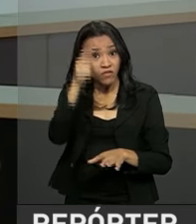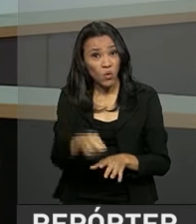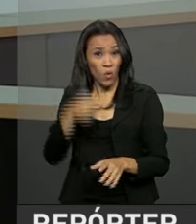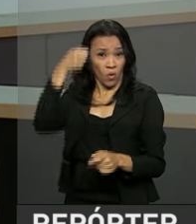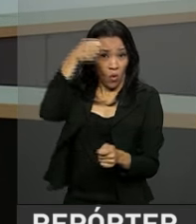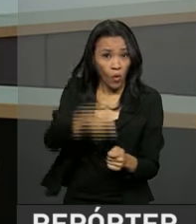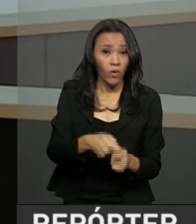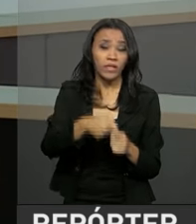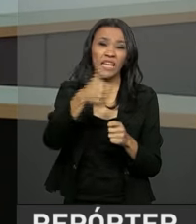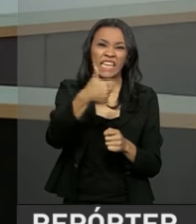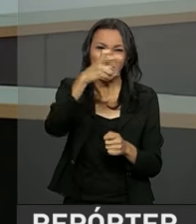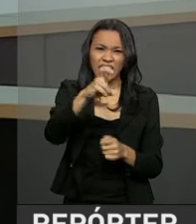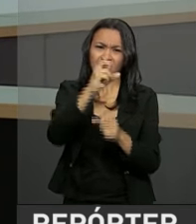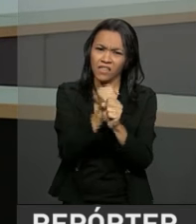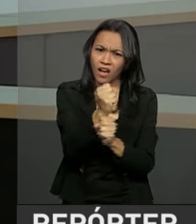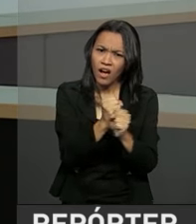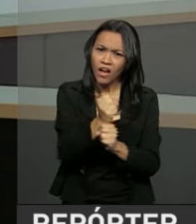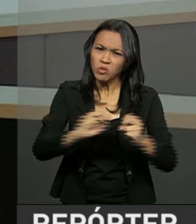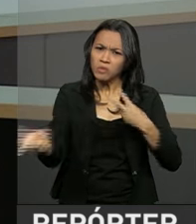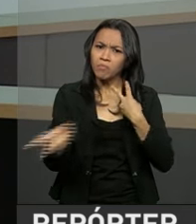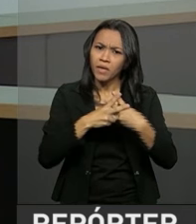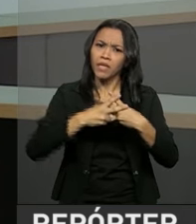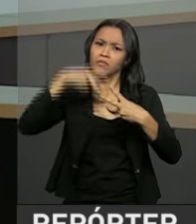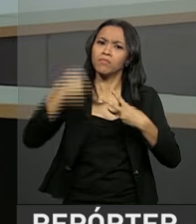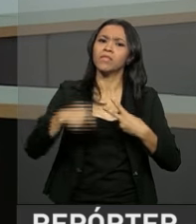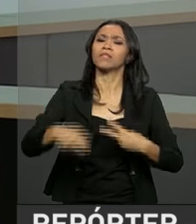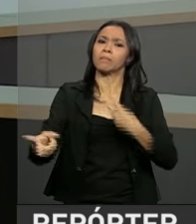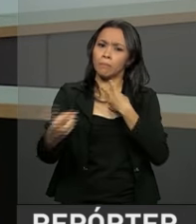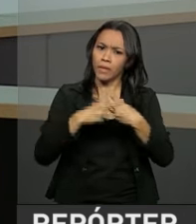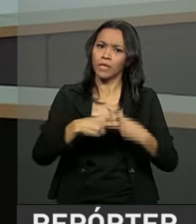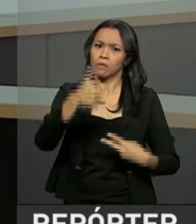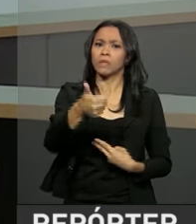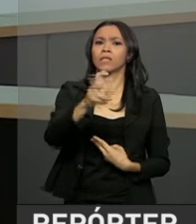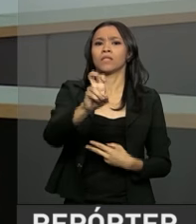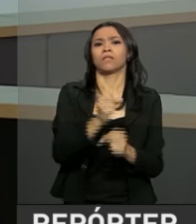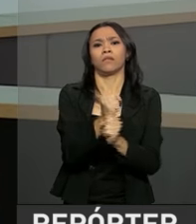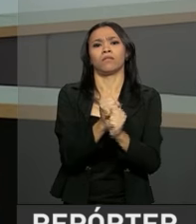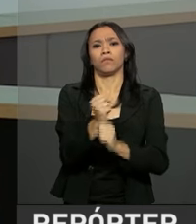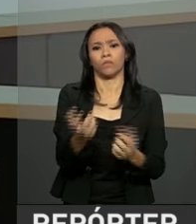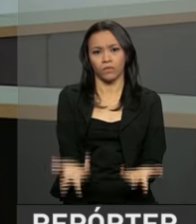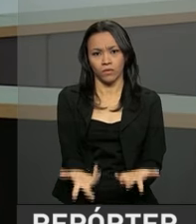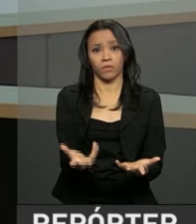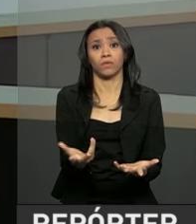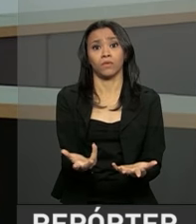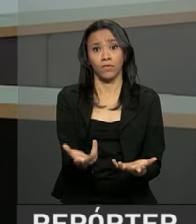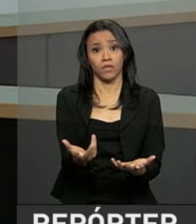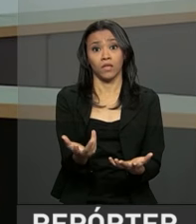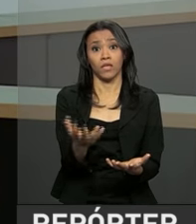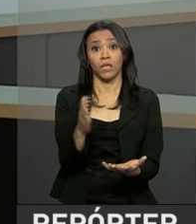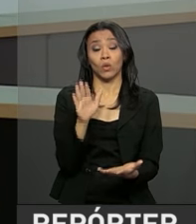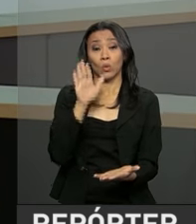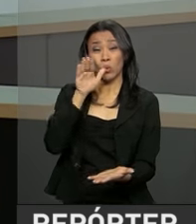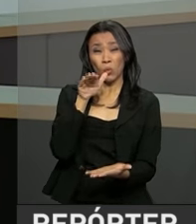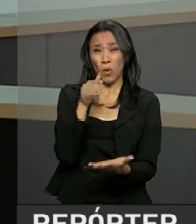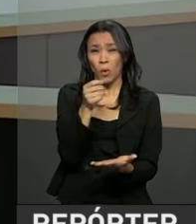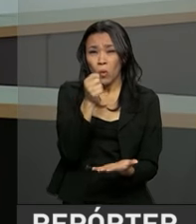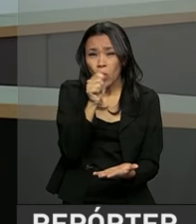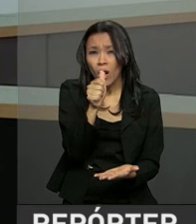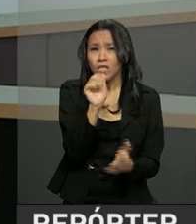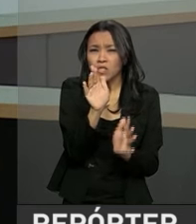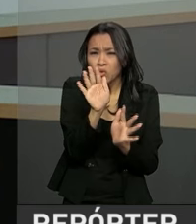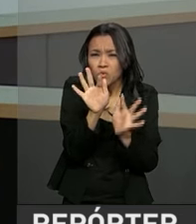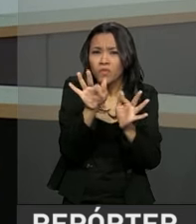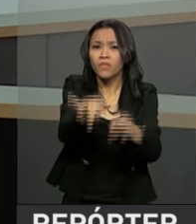15 anos, tem que cumprir 15 anos. Que seja no último quinto da pena,